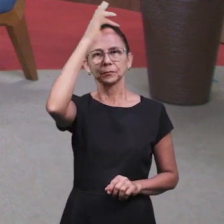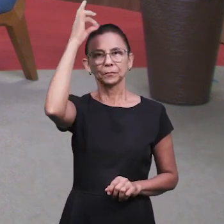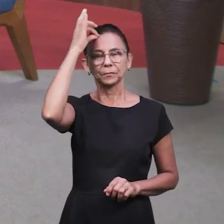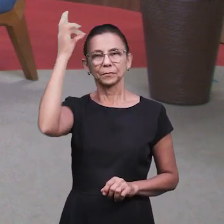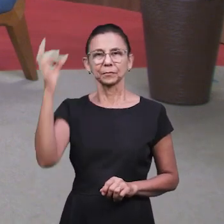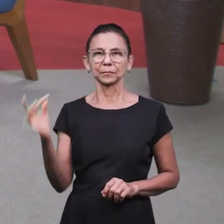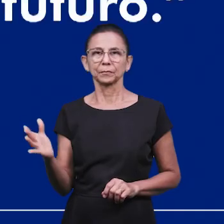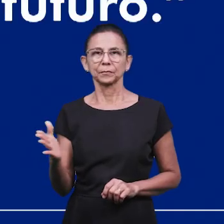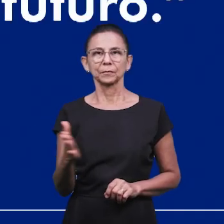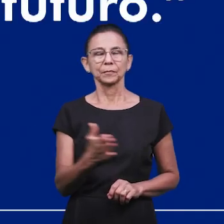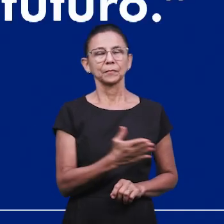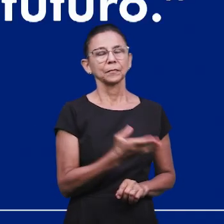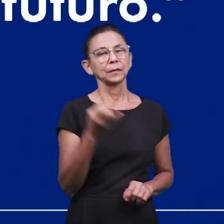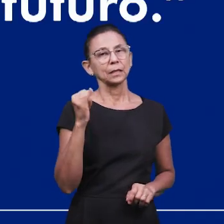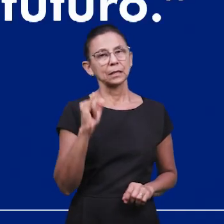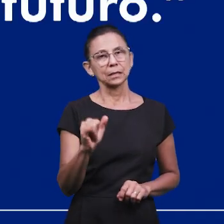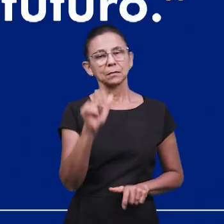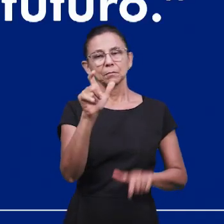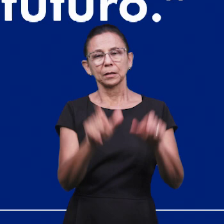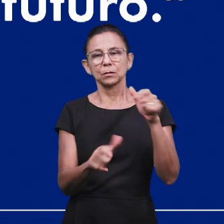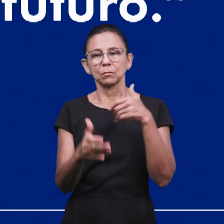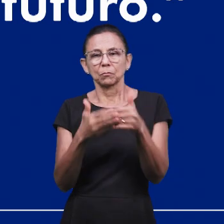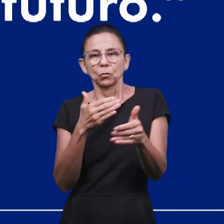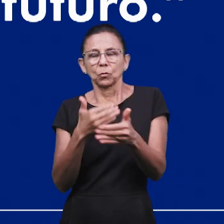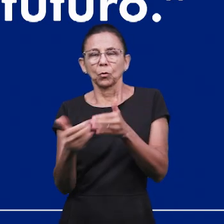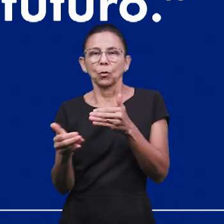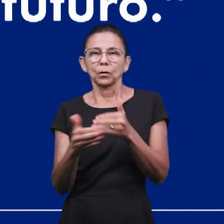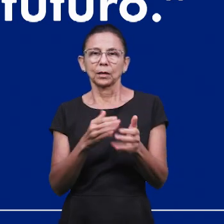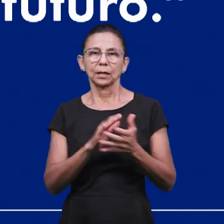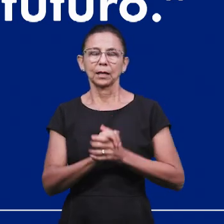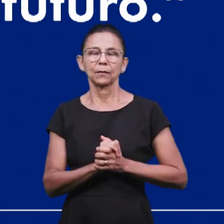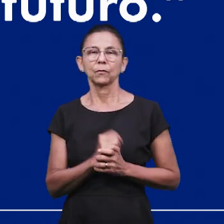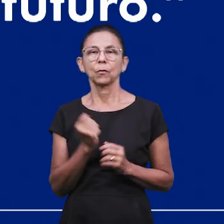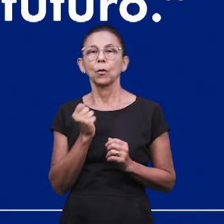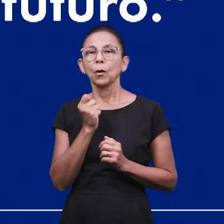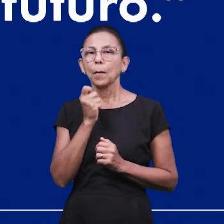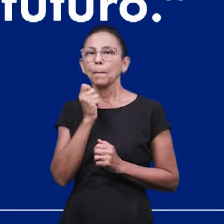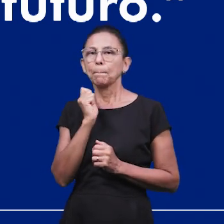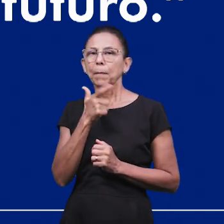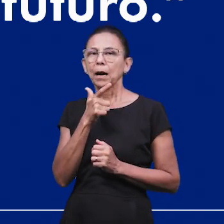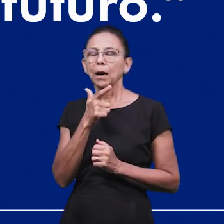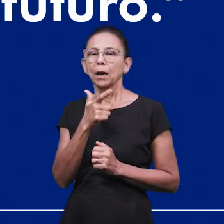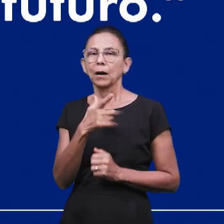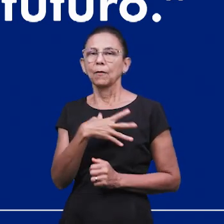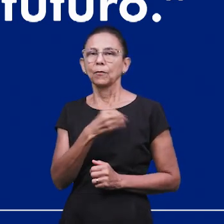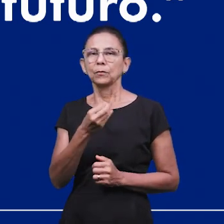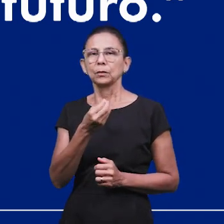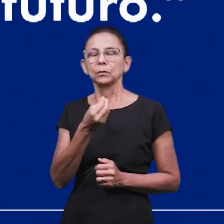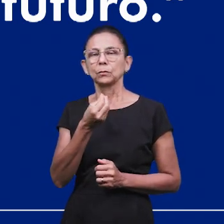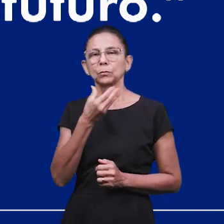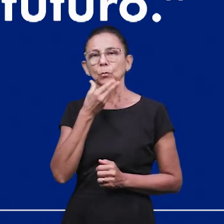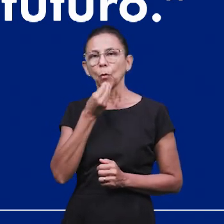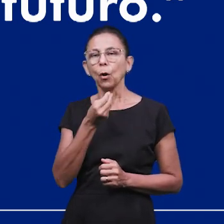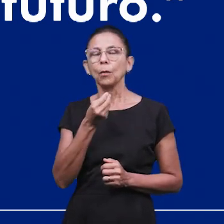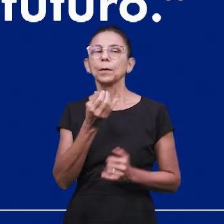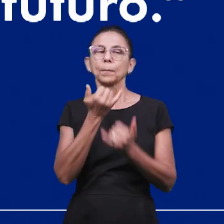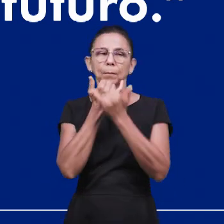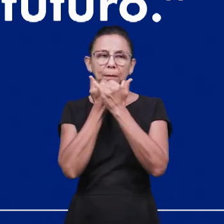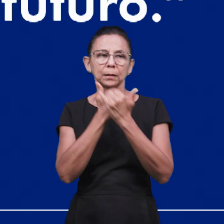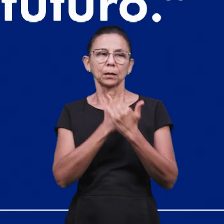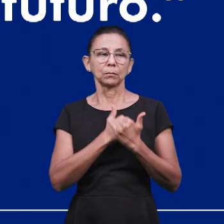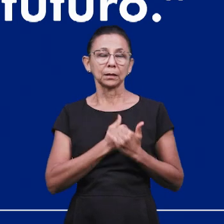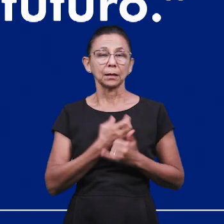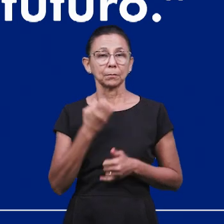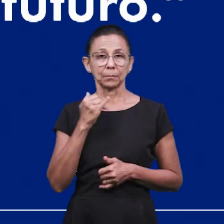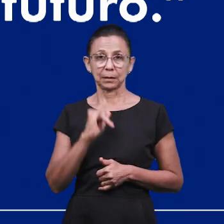Santo. Diz assim: e se qualquer disser alguma palavra contra o Filho do Homem, ser-lhe-á perdoado.